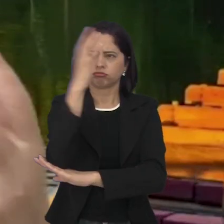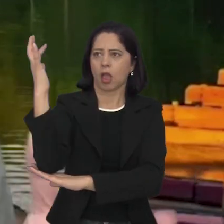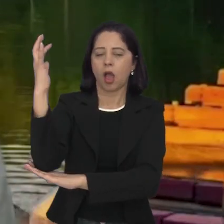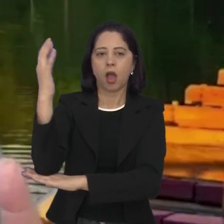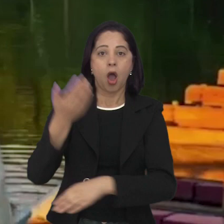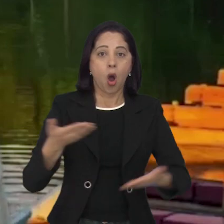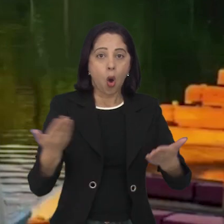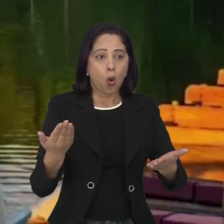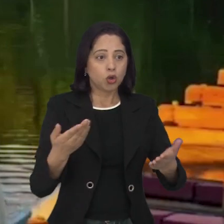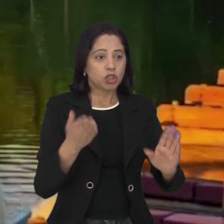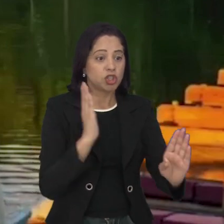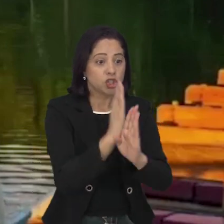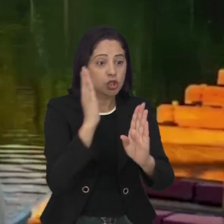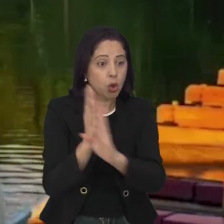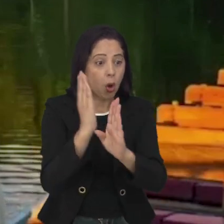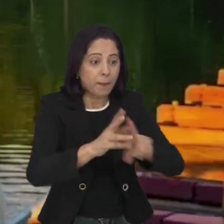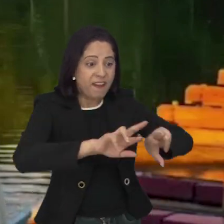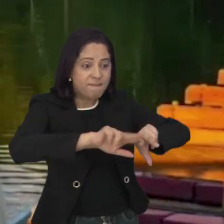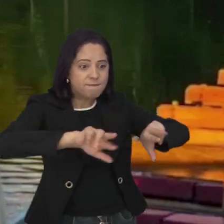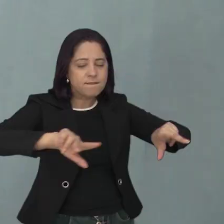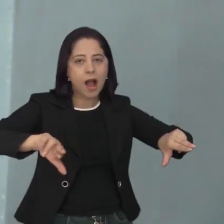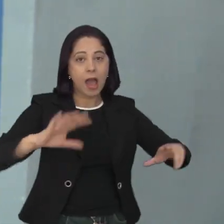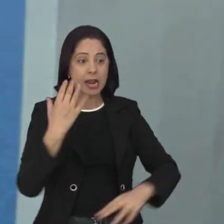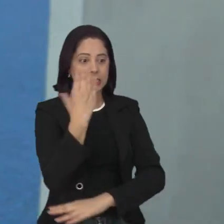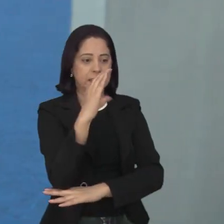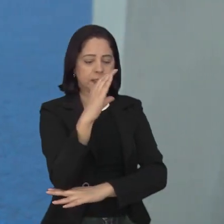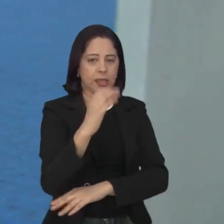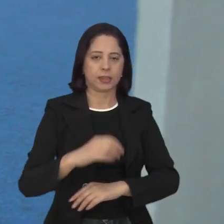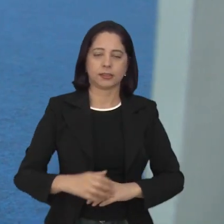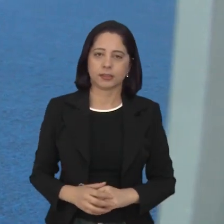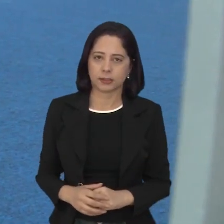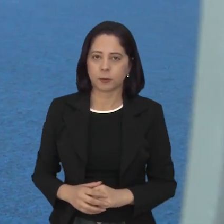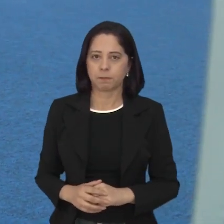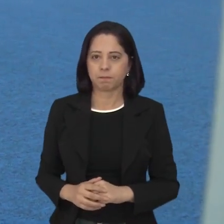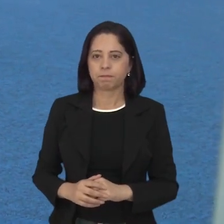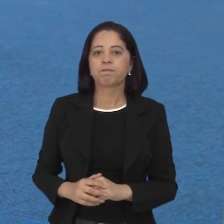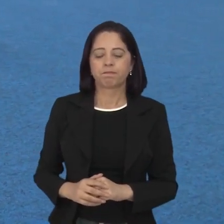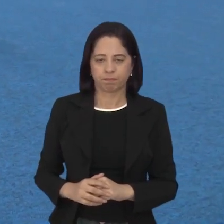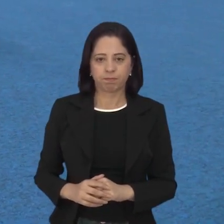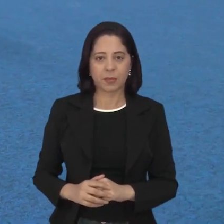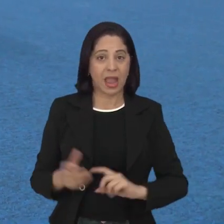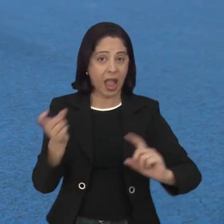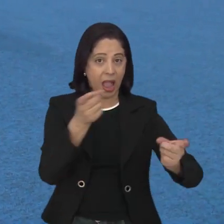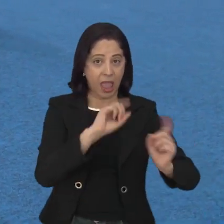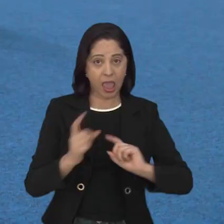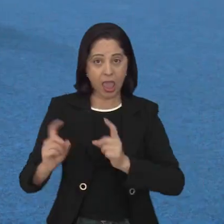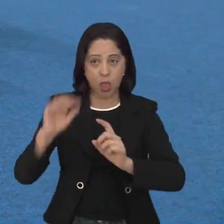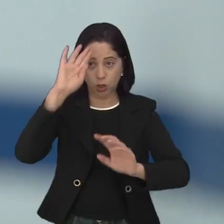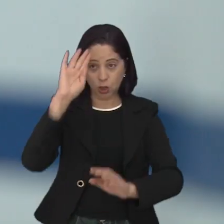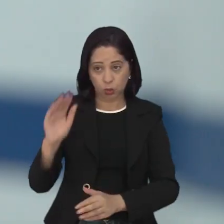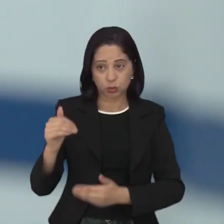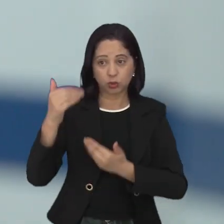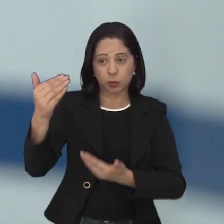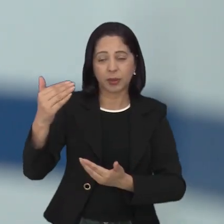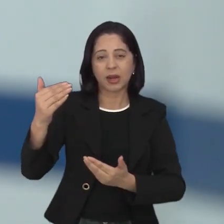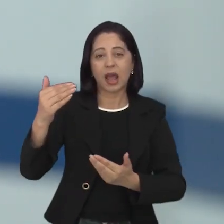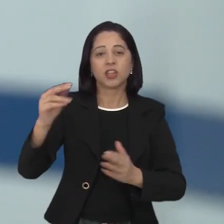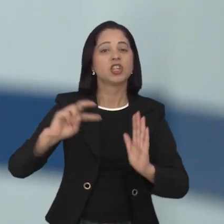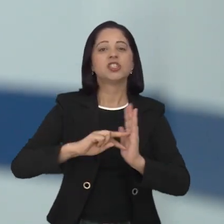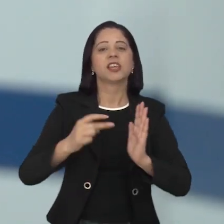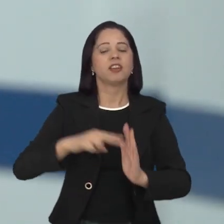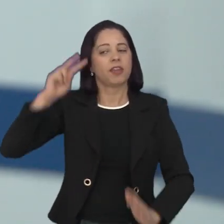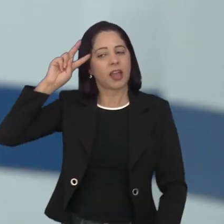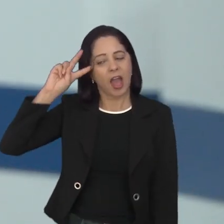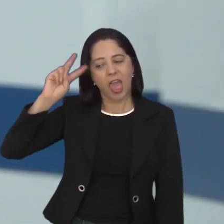e muito da pesquisa que nós fazemos Vai nessa direção além de homenagear aqueles que contribuíram com a cidade as sessões solenes são